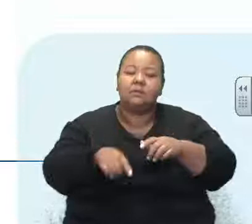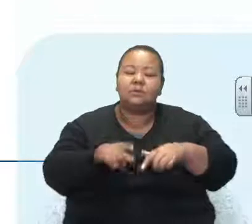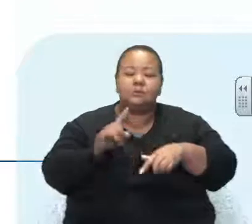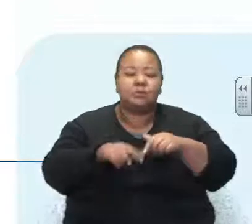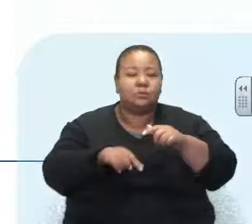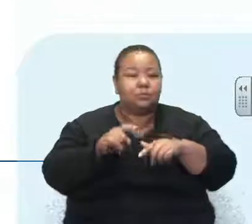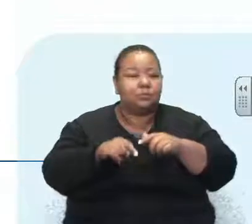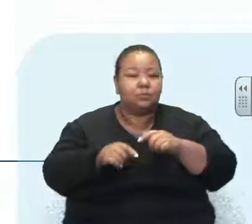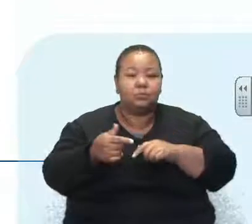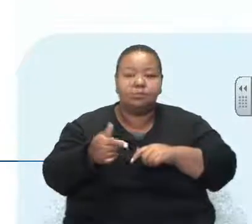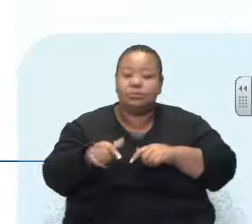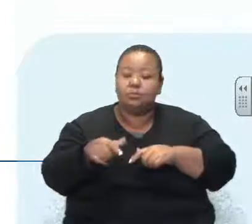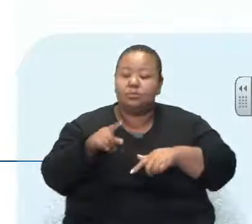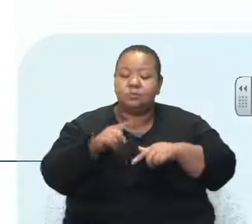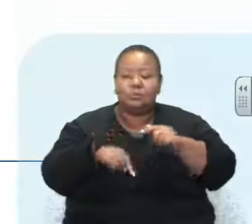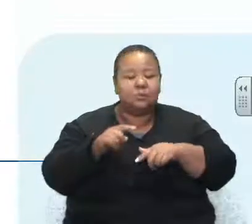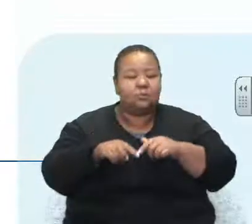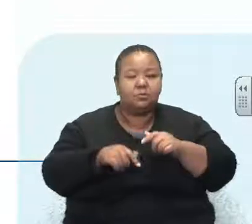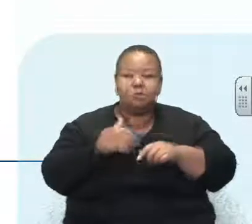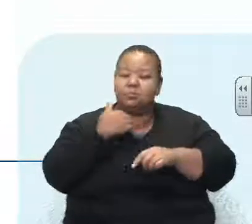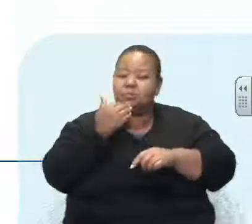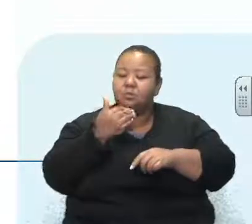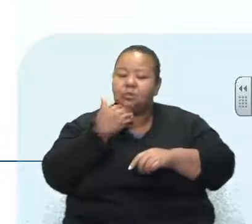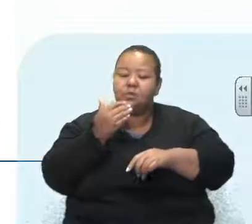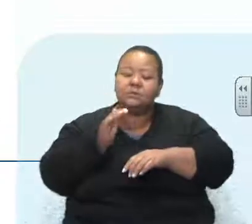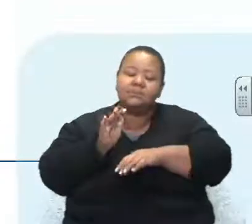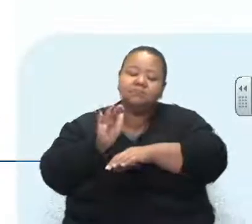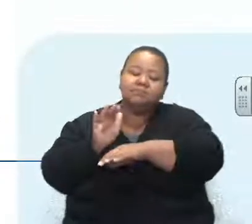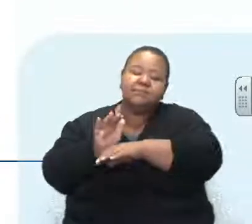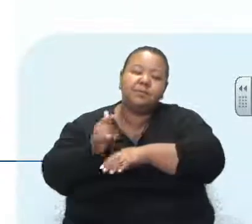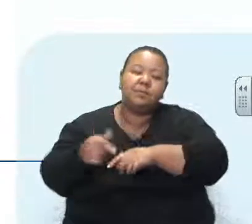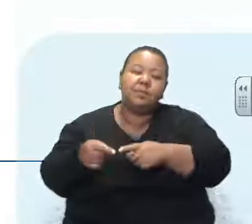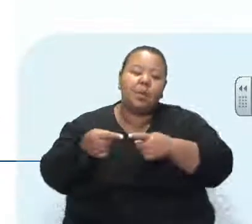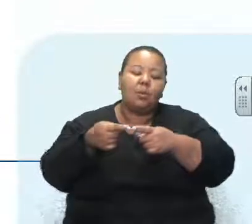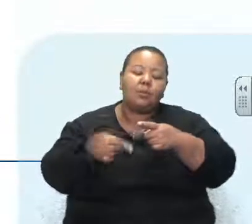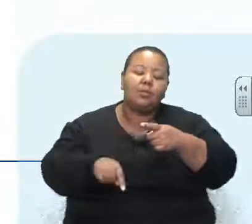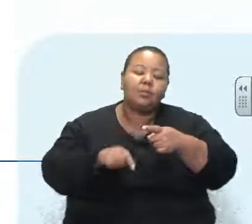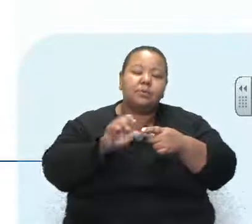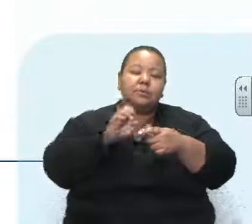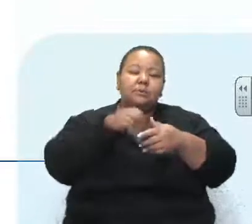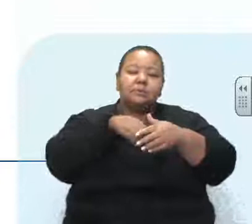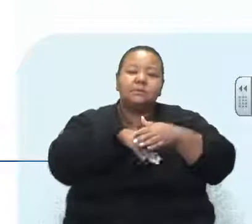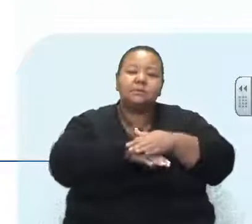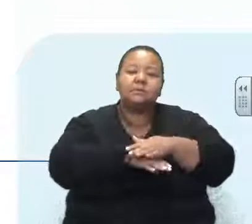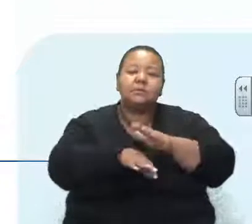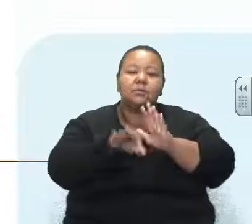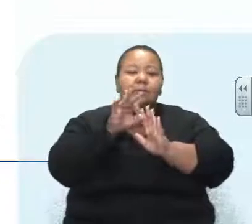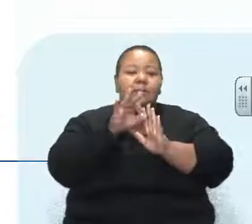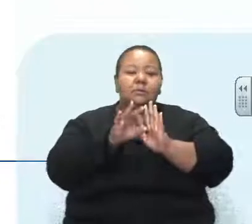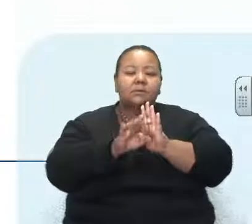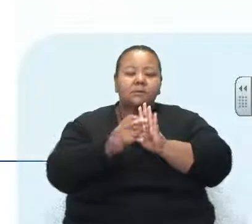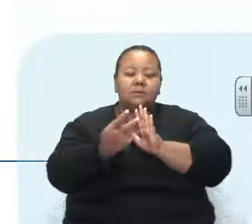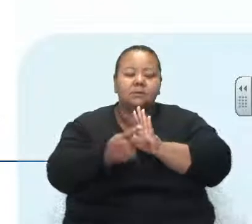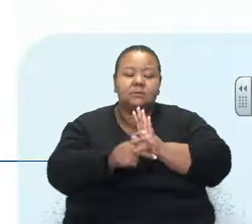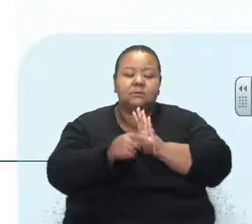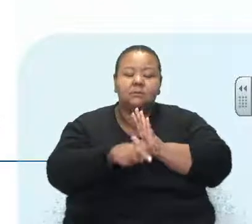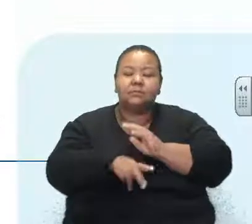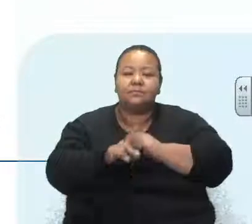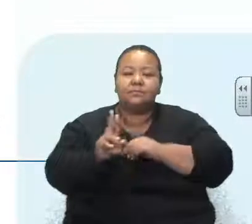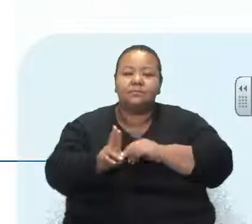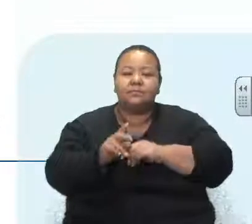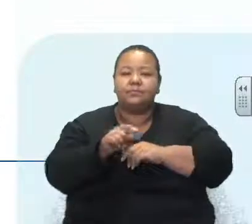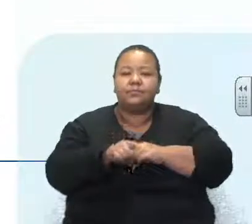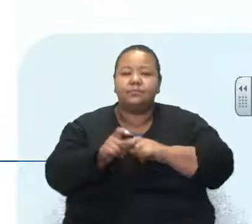tenho produto, eu não posso atender teu pedido, então qual é essa ruptura no estoque? Qual é a porcentagem dela? A utilização